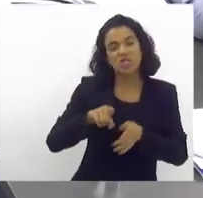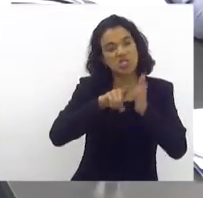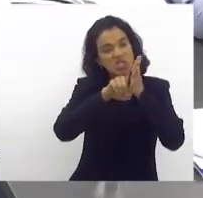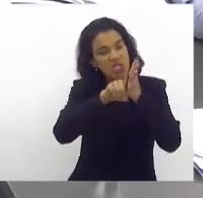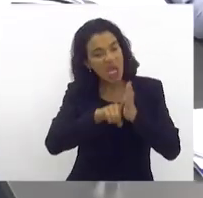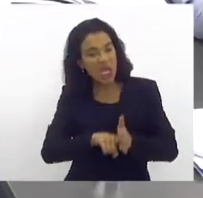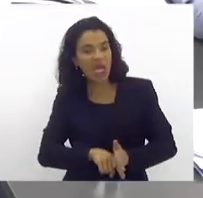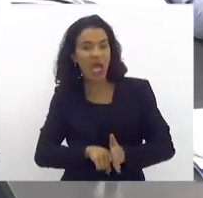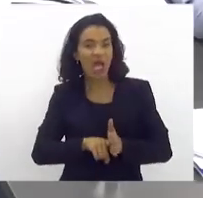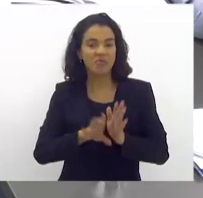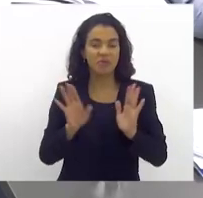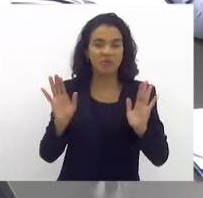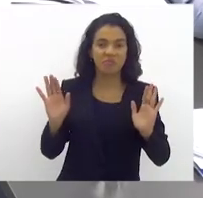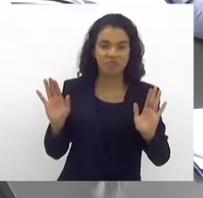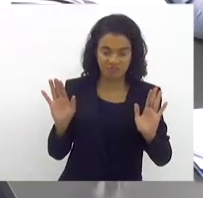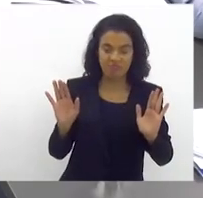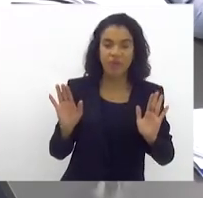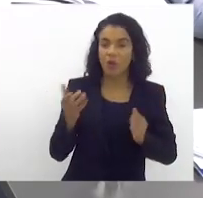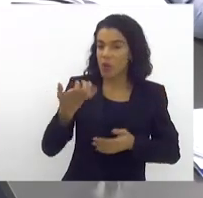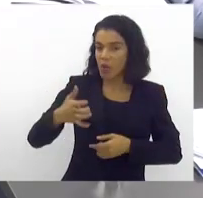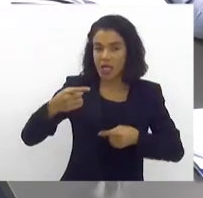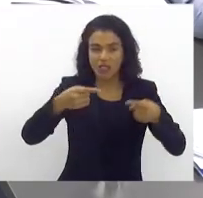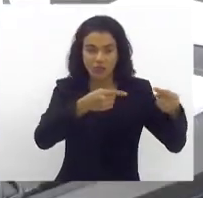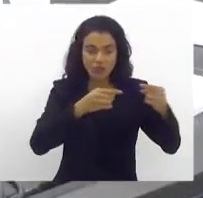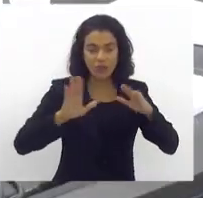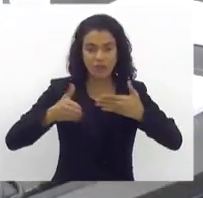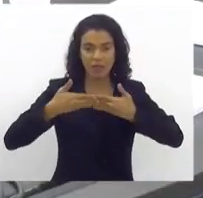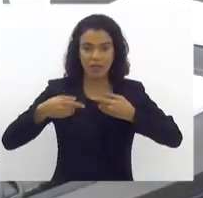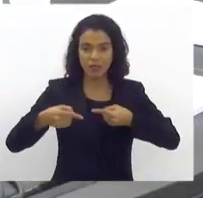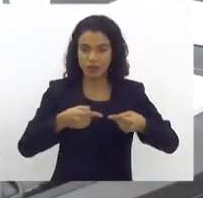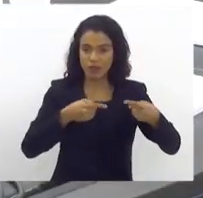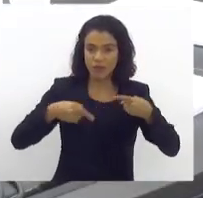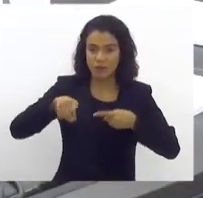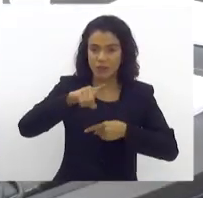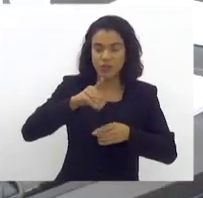Check-up. Não havendo quem queira discutir, encerrada a discussão,